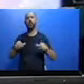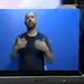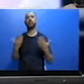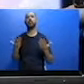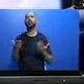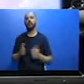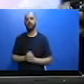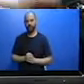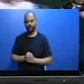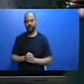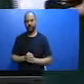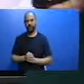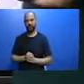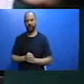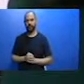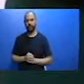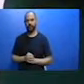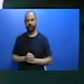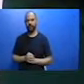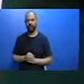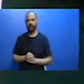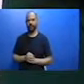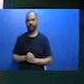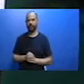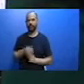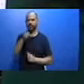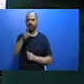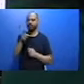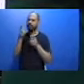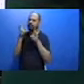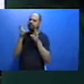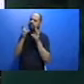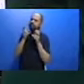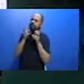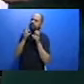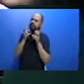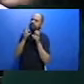e o quê que chamou a sua atenção nele